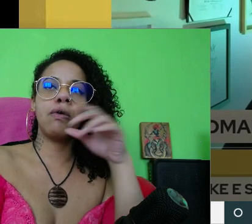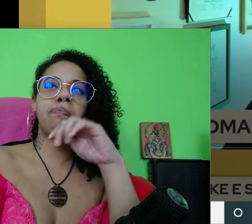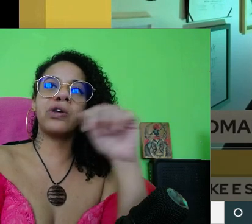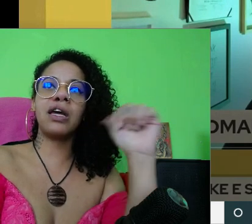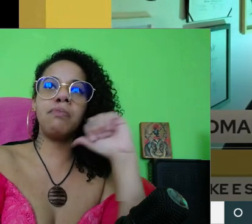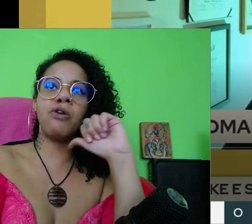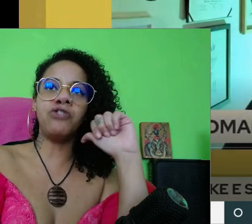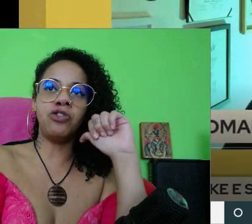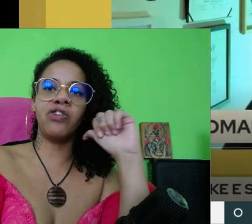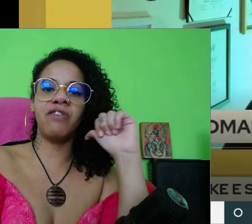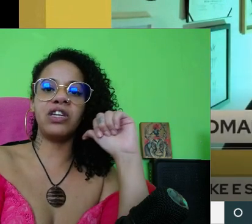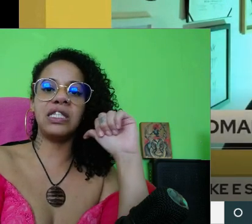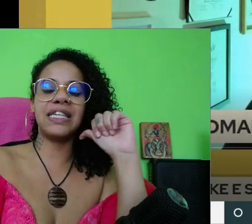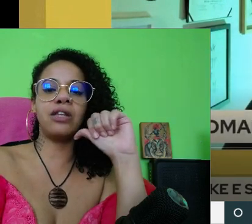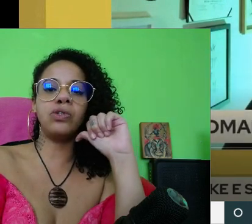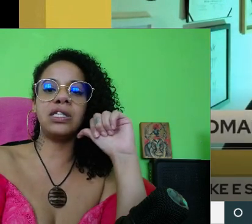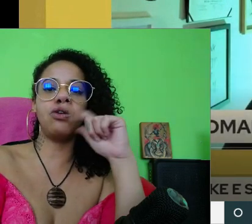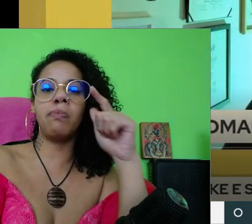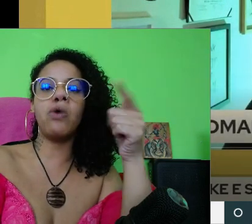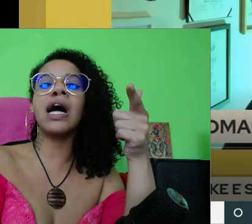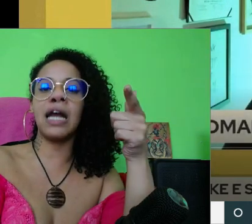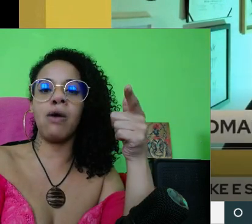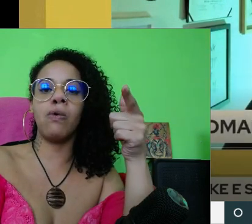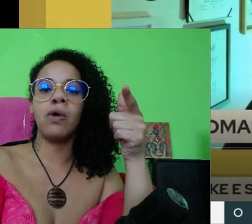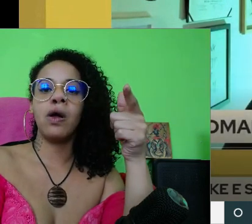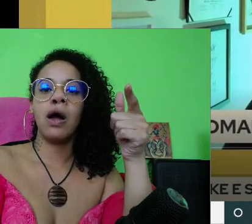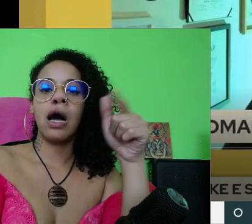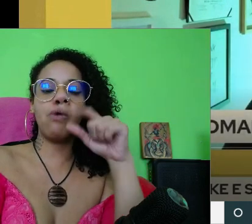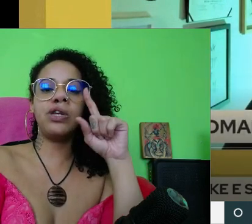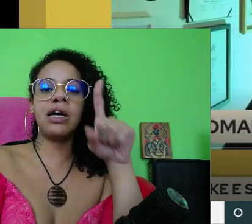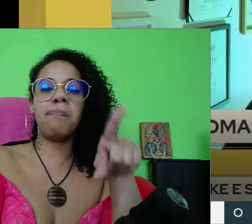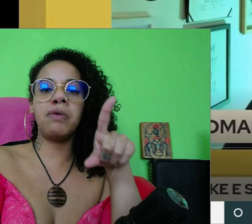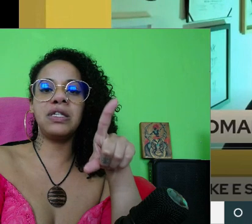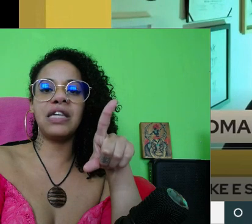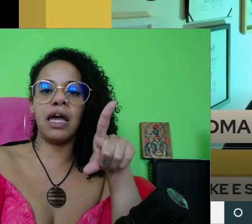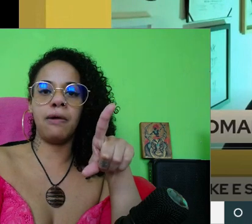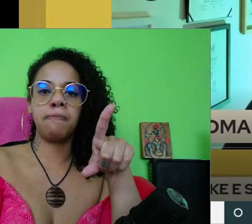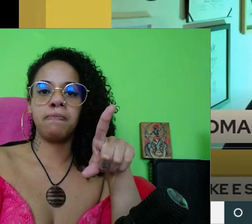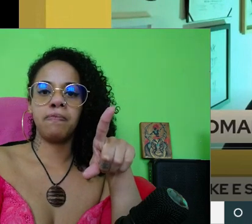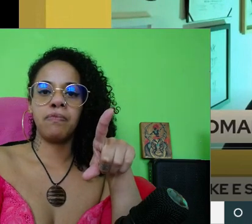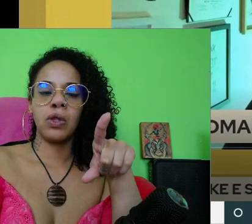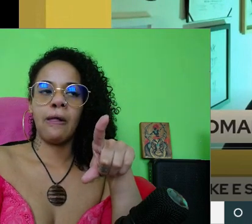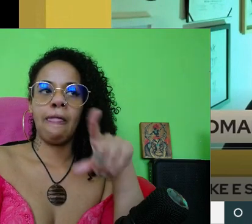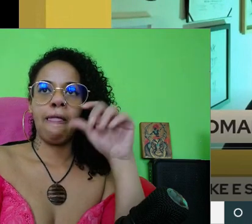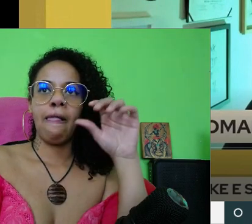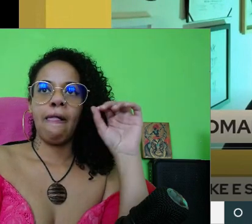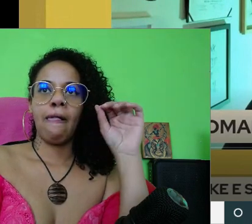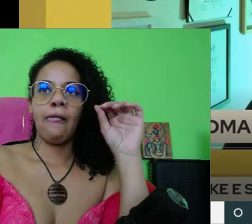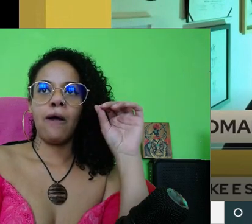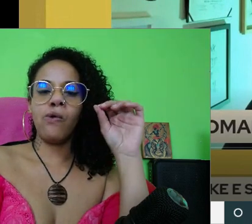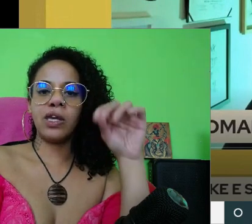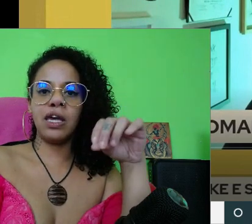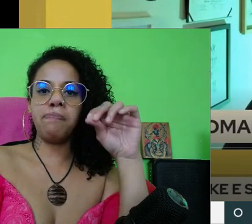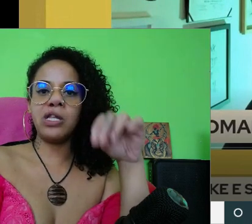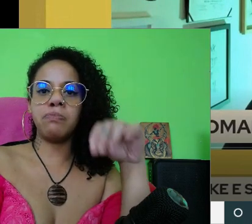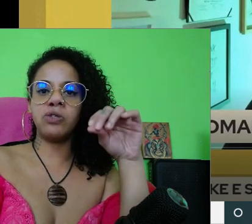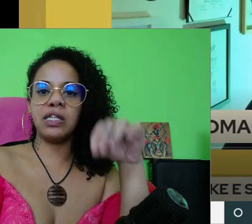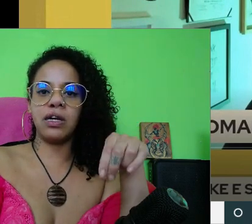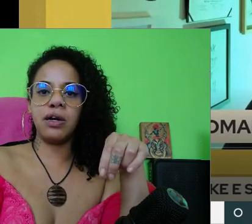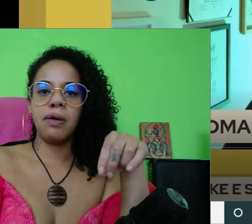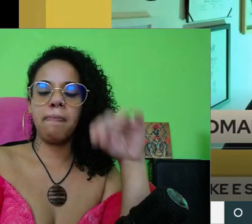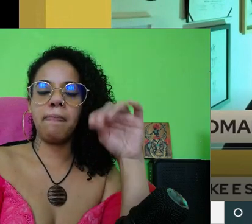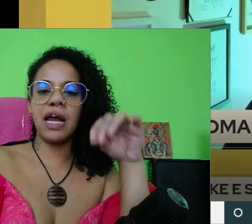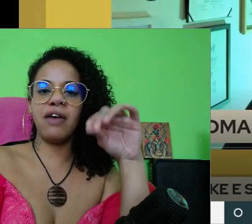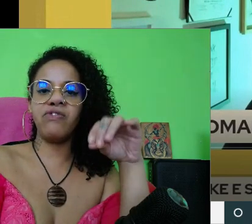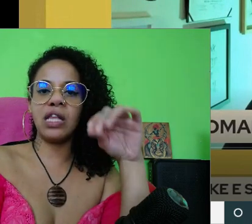porque que meu vídeo Foi referenciado sim no meu canal a única premissa é O que podemos